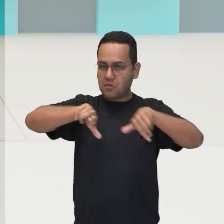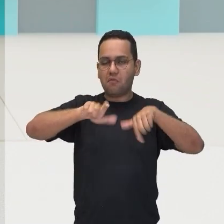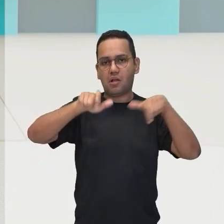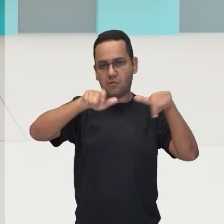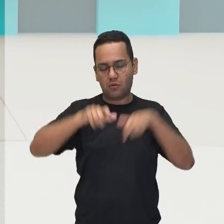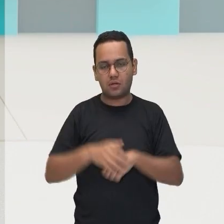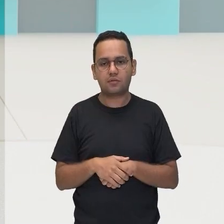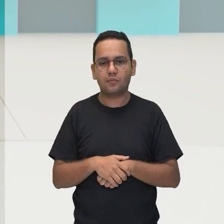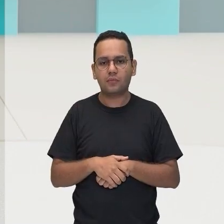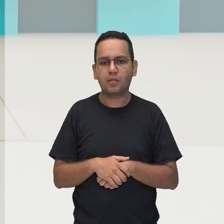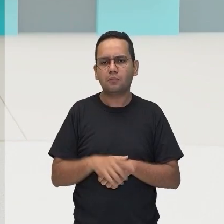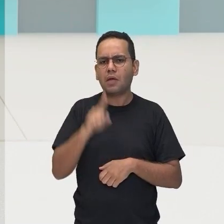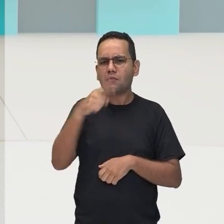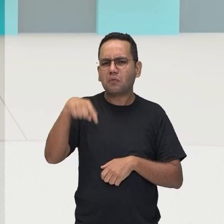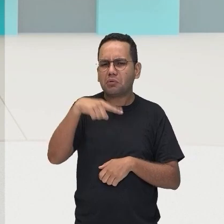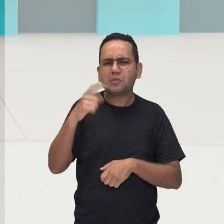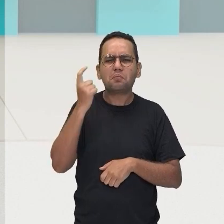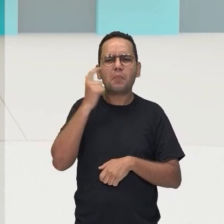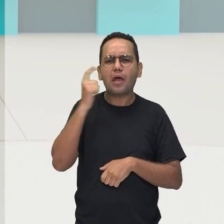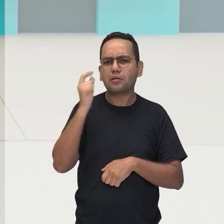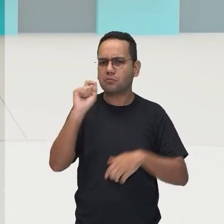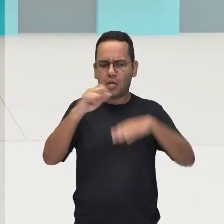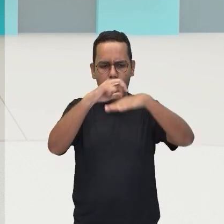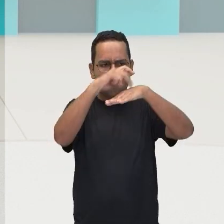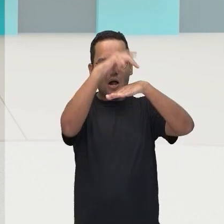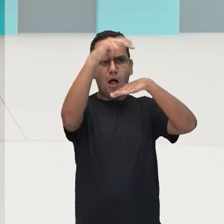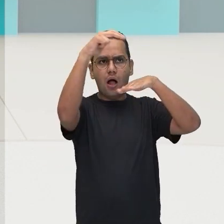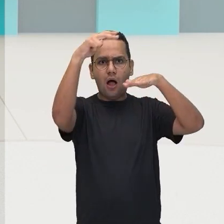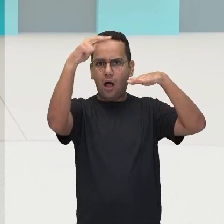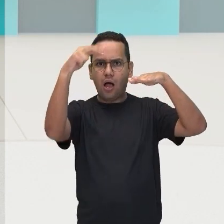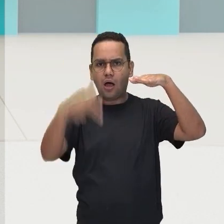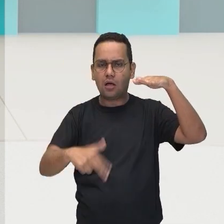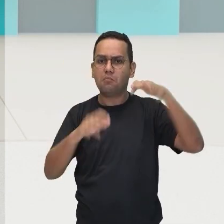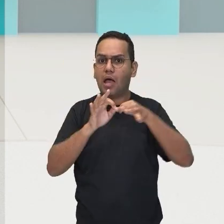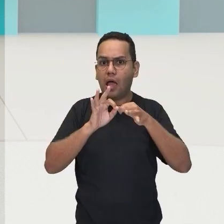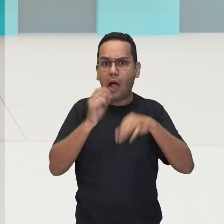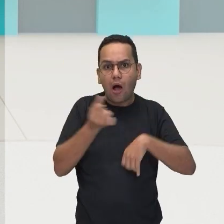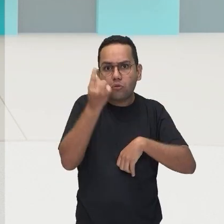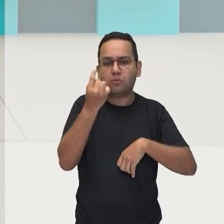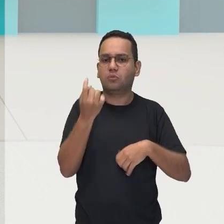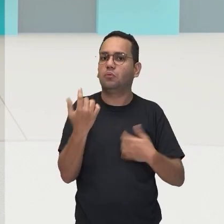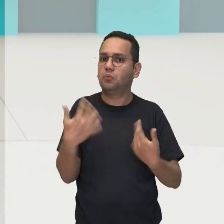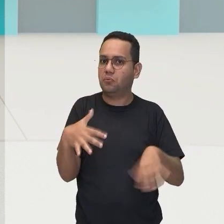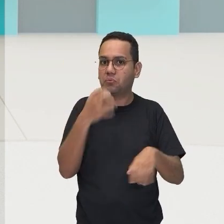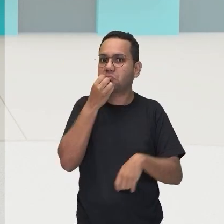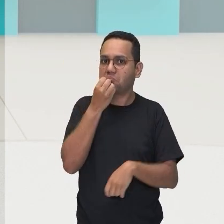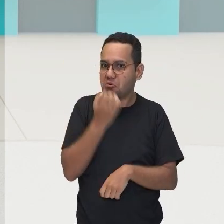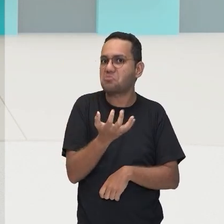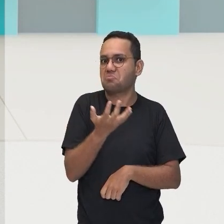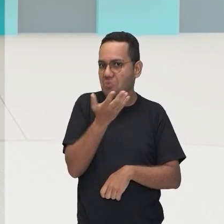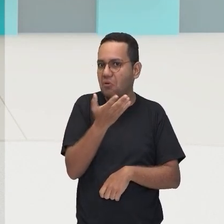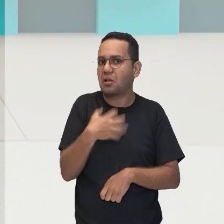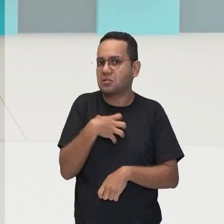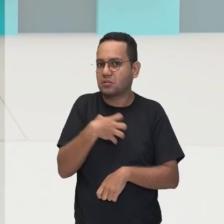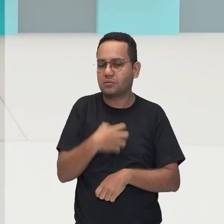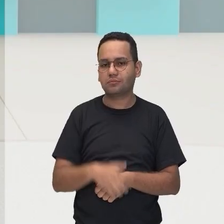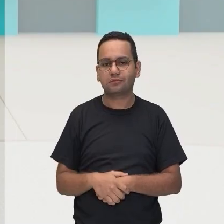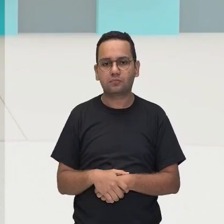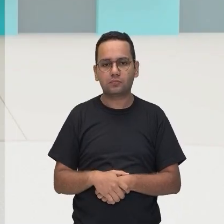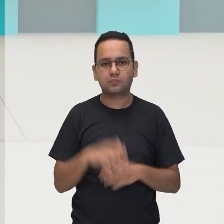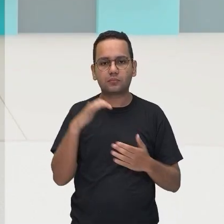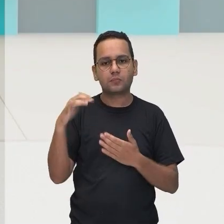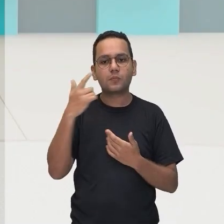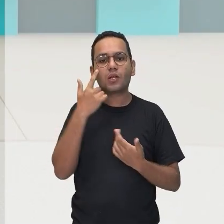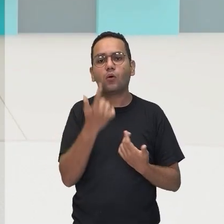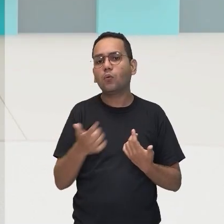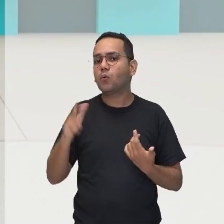fato, literalmente, de uma altura gigantesca, né? Deve ser uma sensação muito boa. Então, dando continuidade, nós vamos